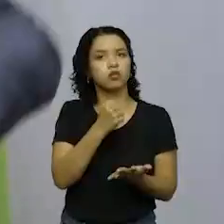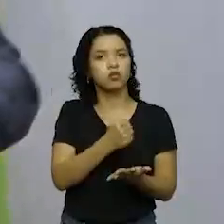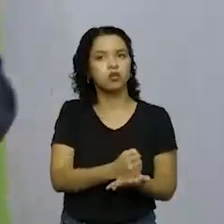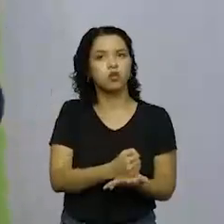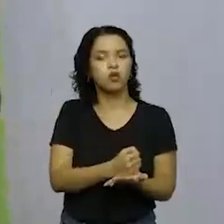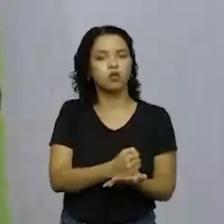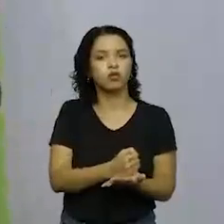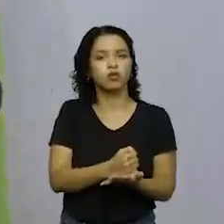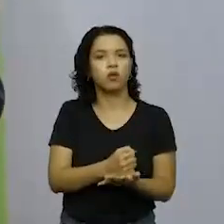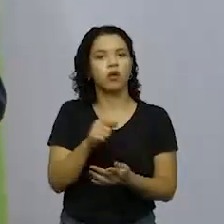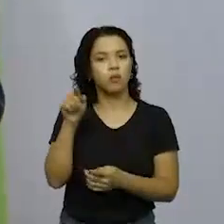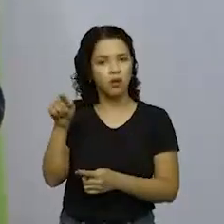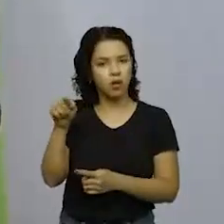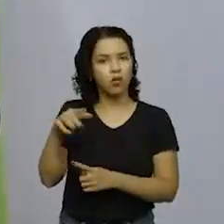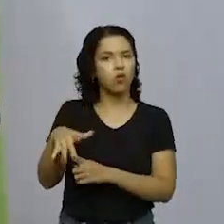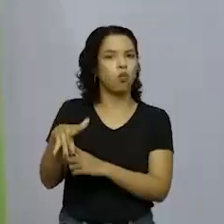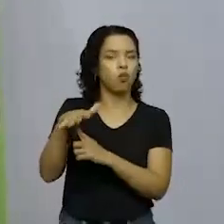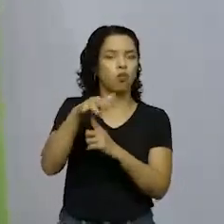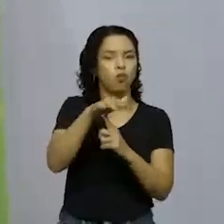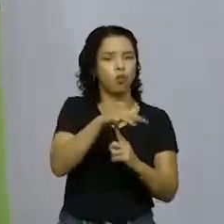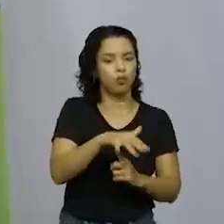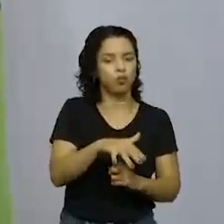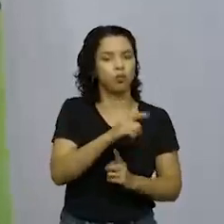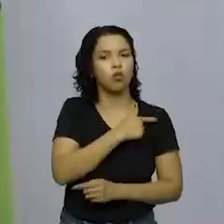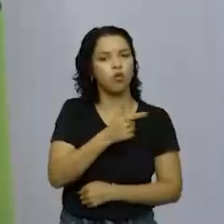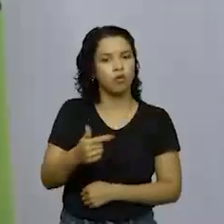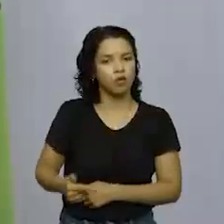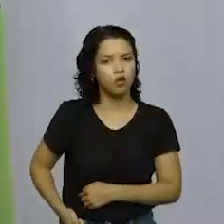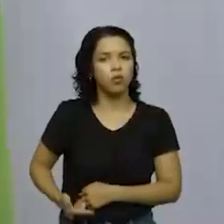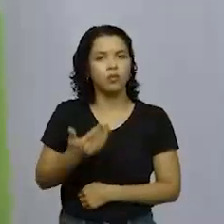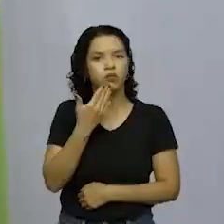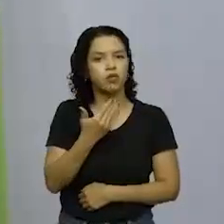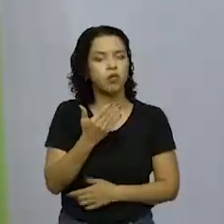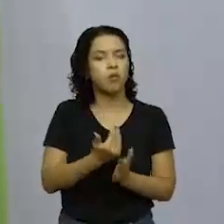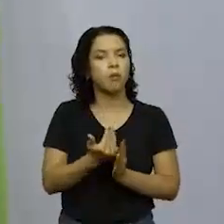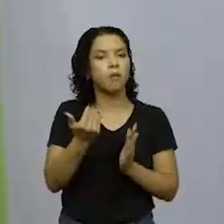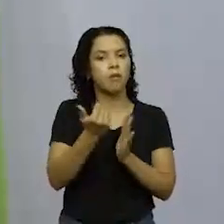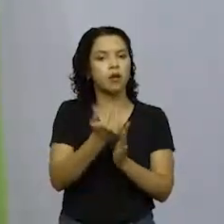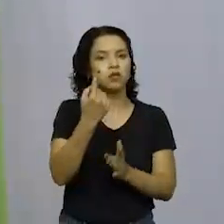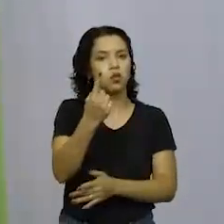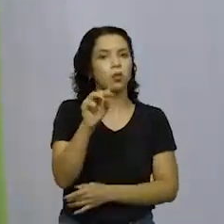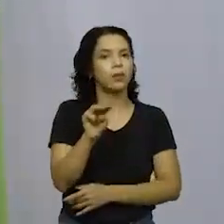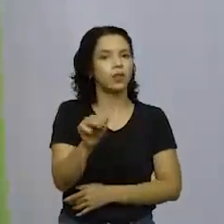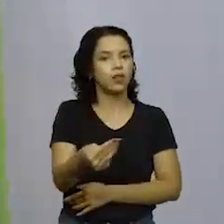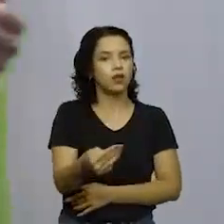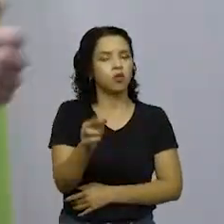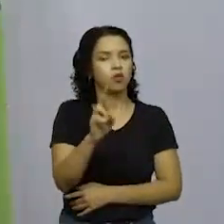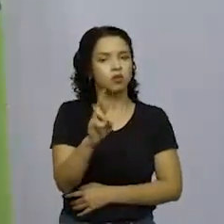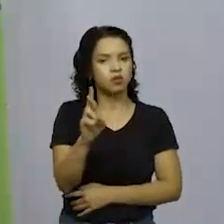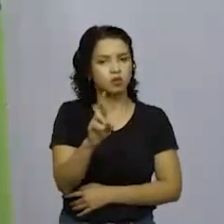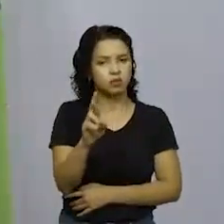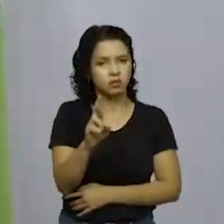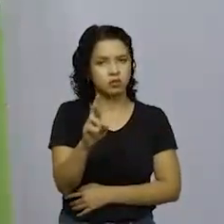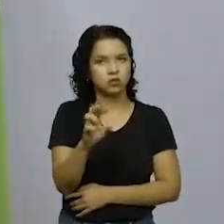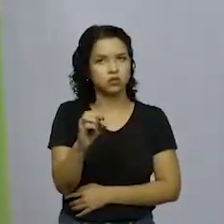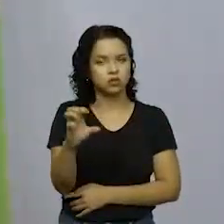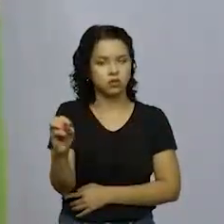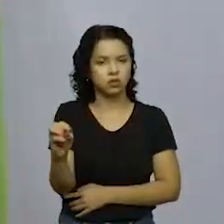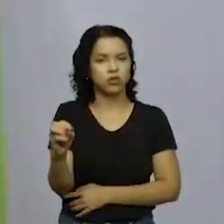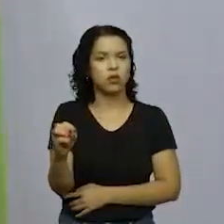o Aero Moisés. O governador pediu mais R$ 1.800.000 para fazer essas viagens. Por